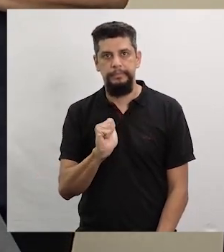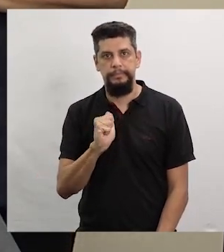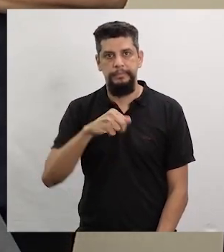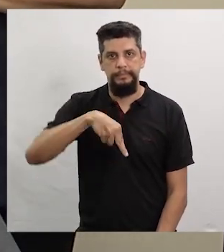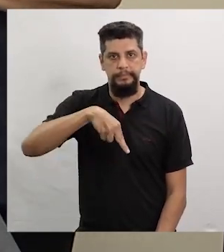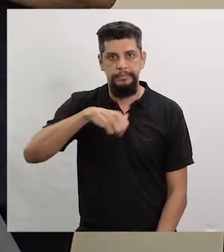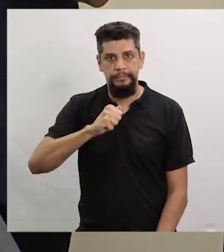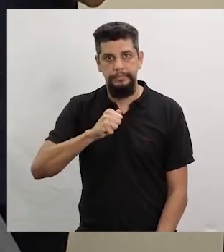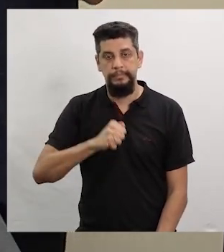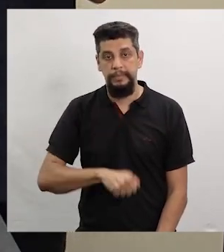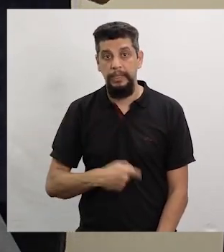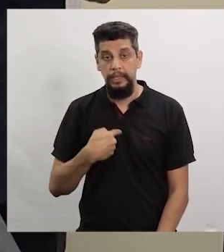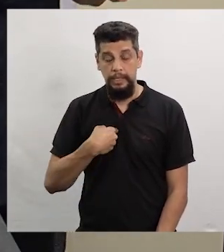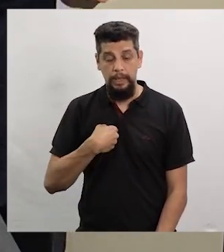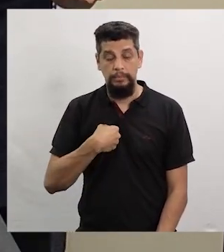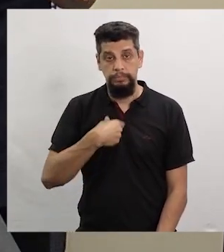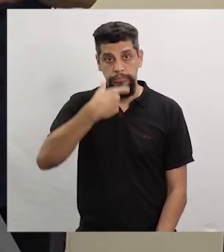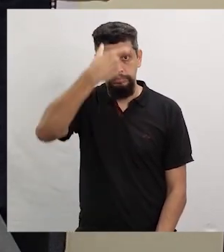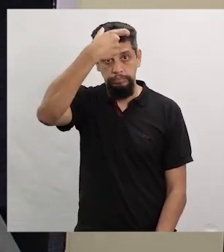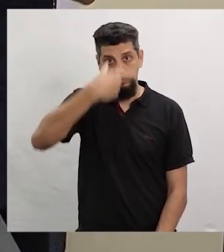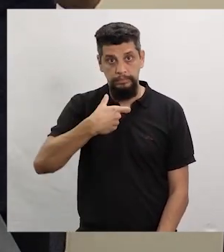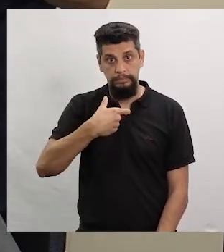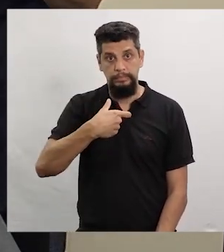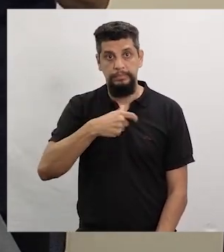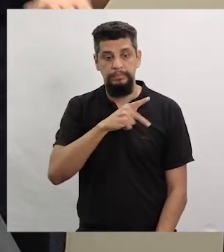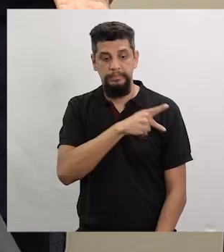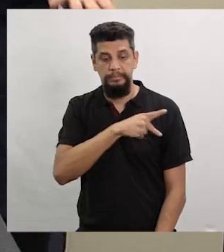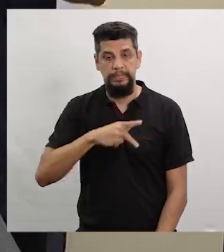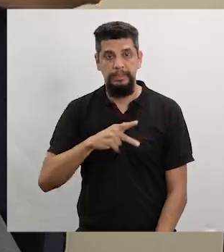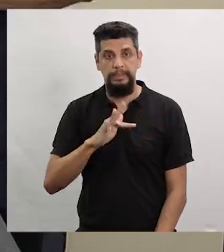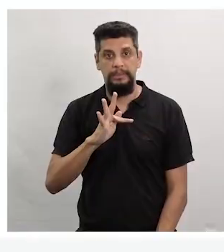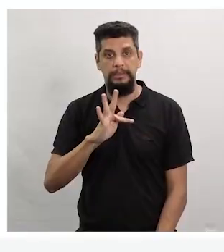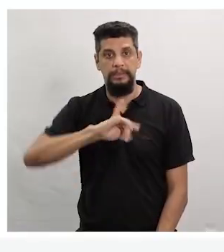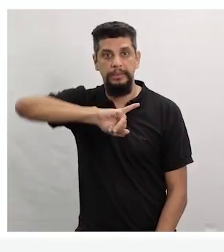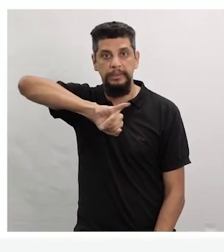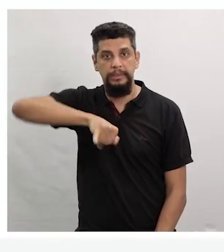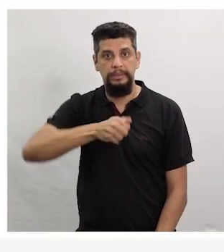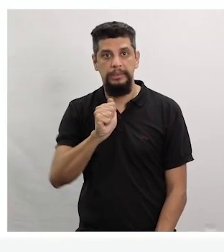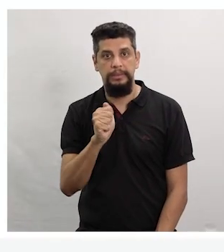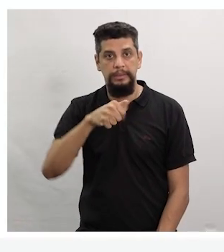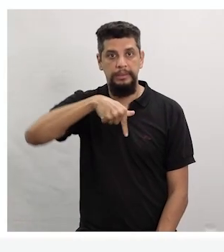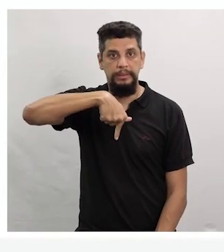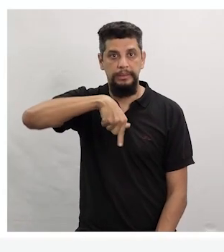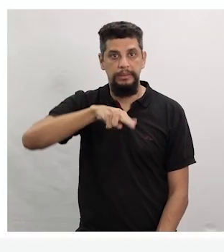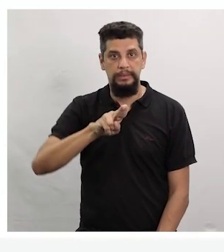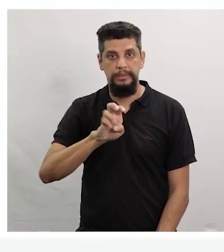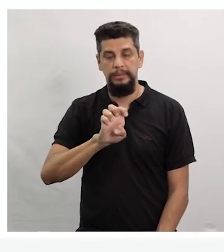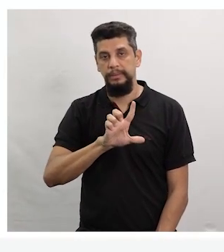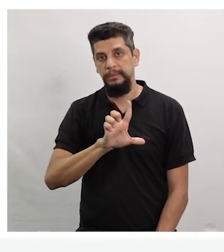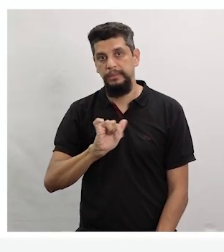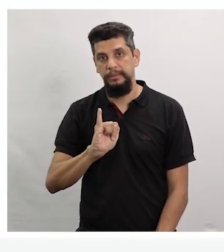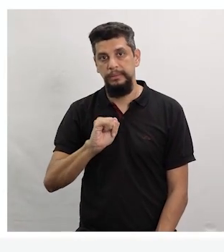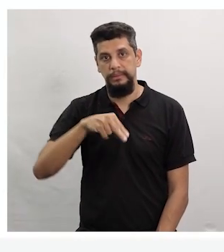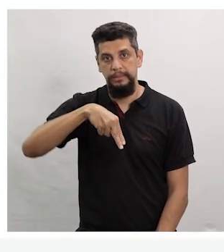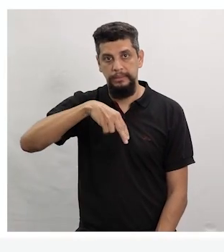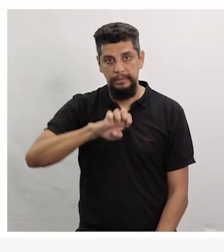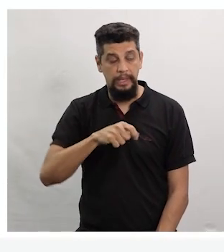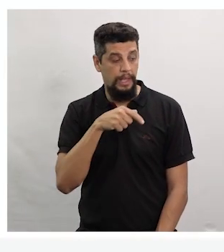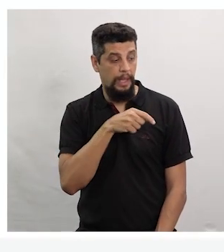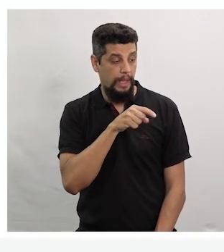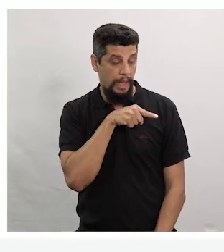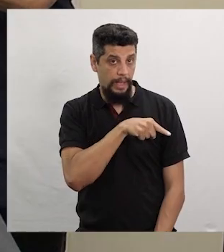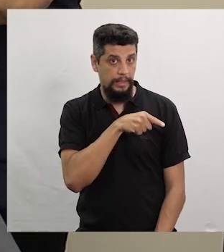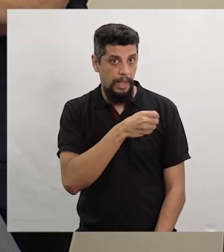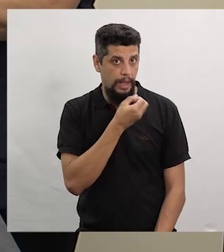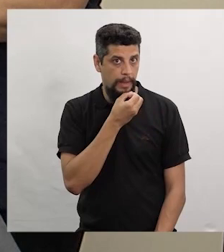muito bem e eu sou a professora Jaque Nós já estamos acostumado a estar juntos né Então a professora Fabiana